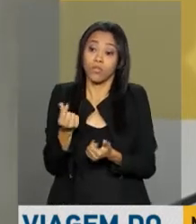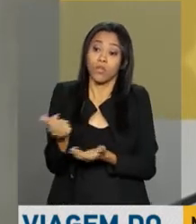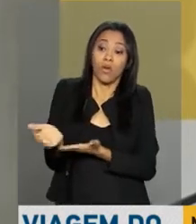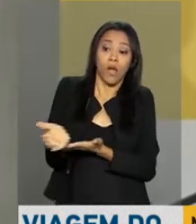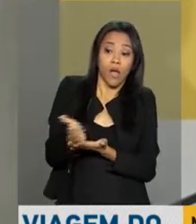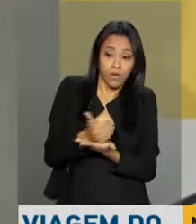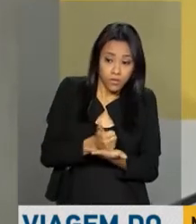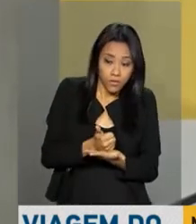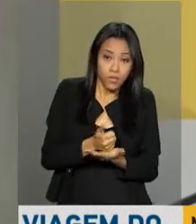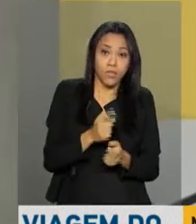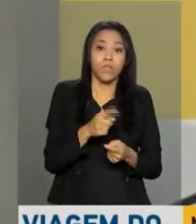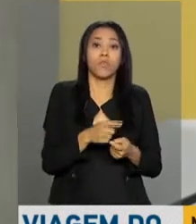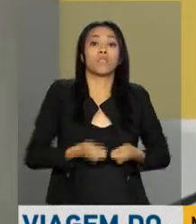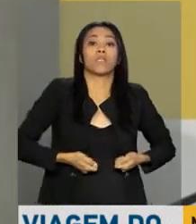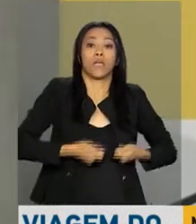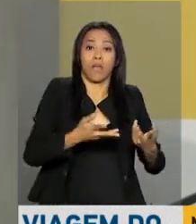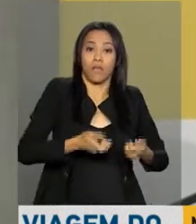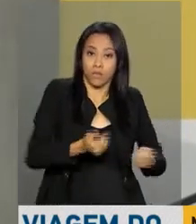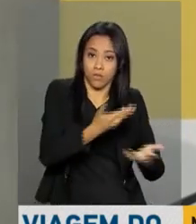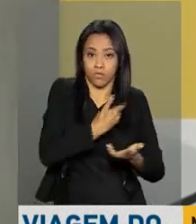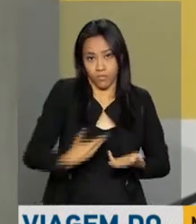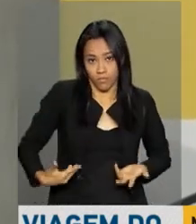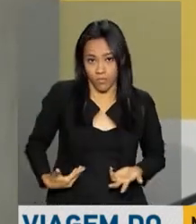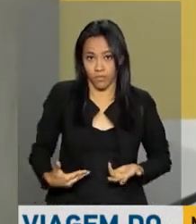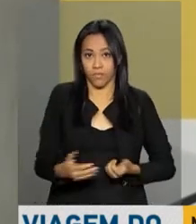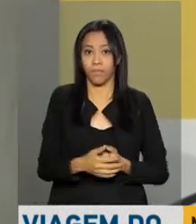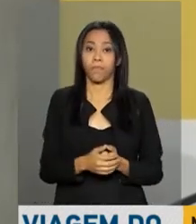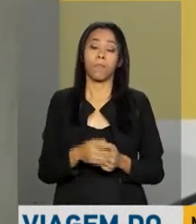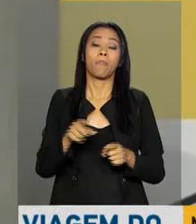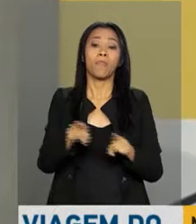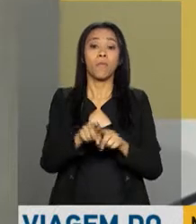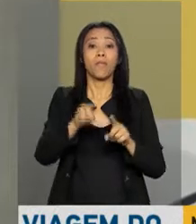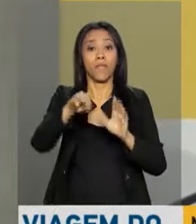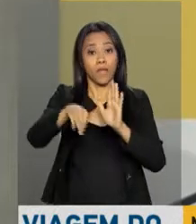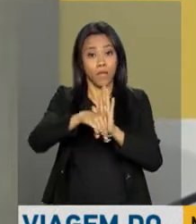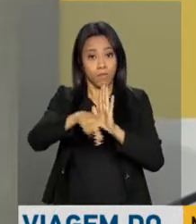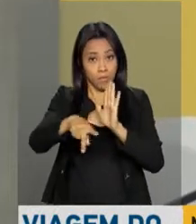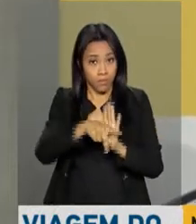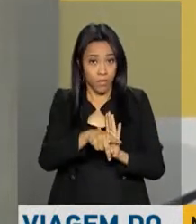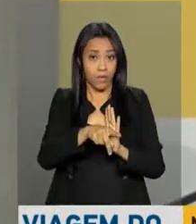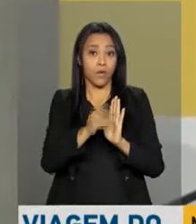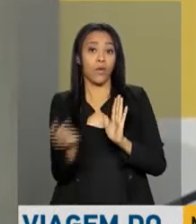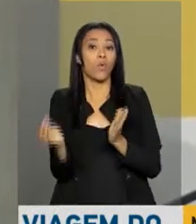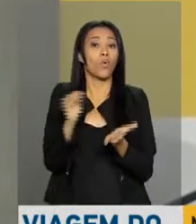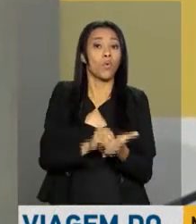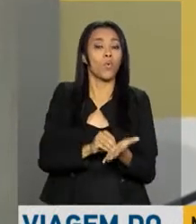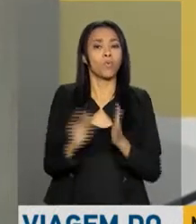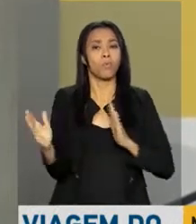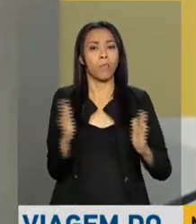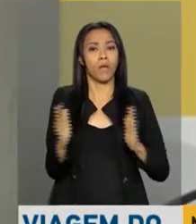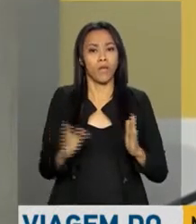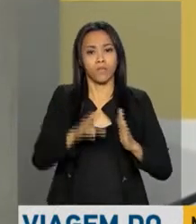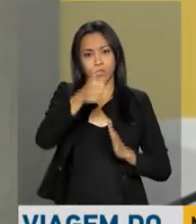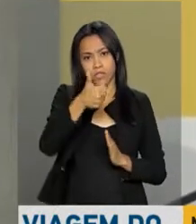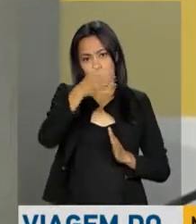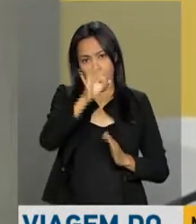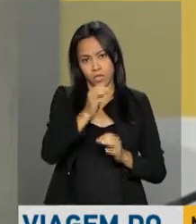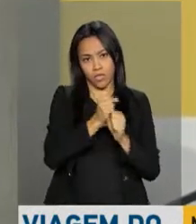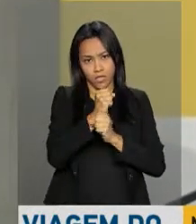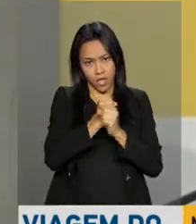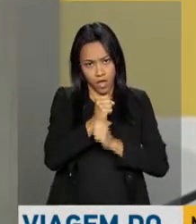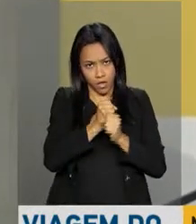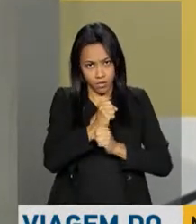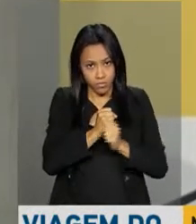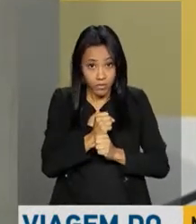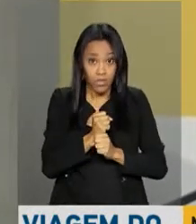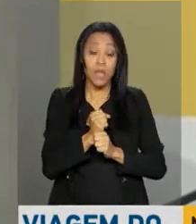daí porque a emenda constitucional estabeleceu se um prazo mínimo de dez anos quando seria revisáveis